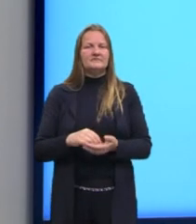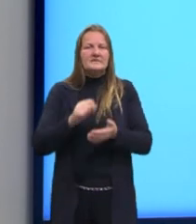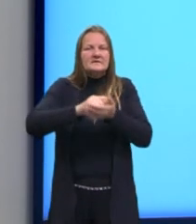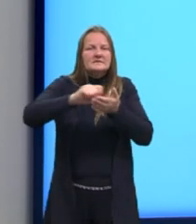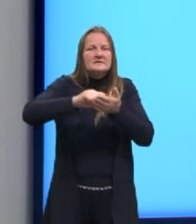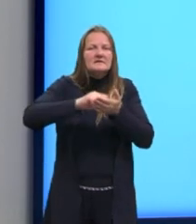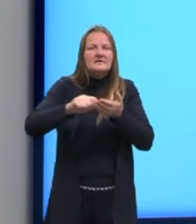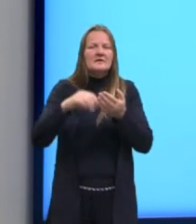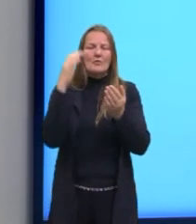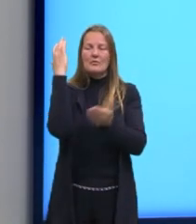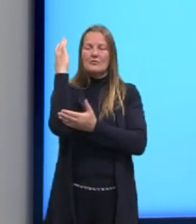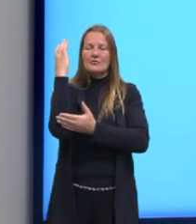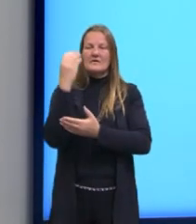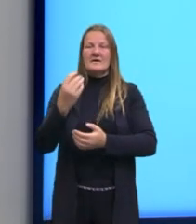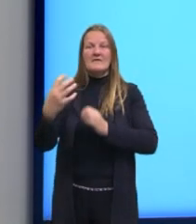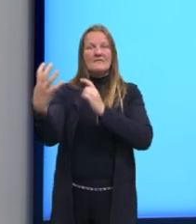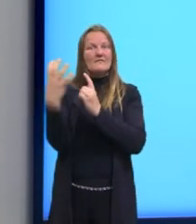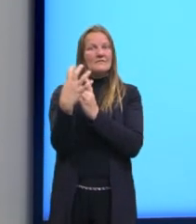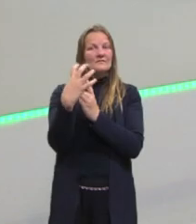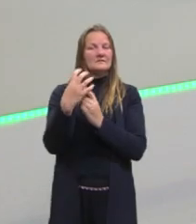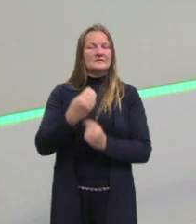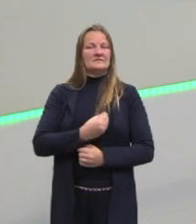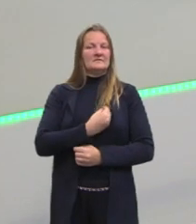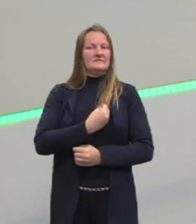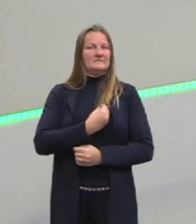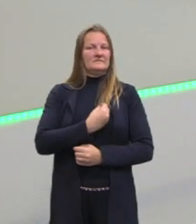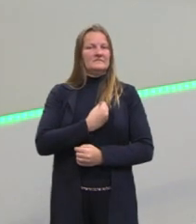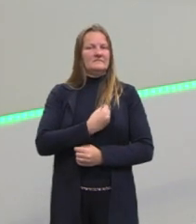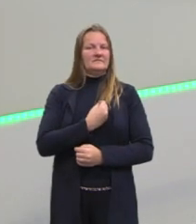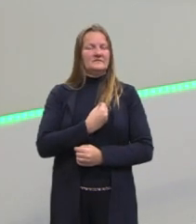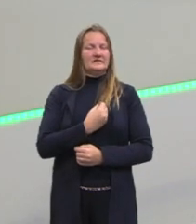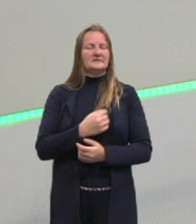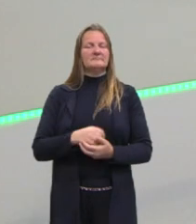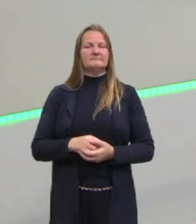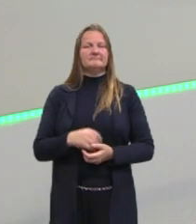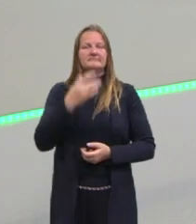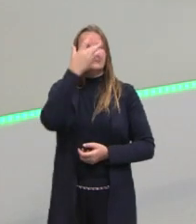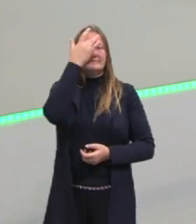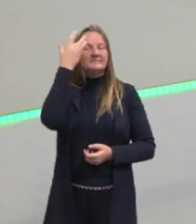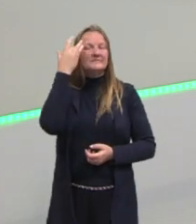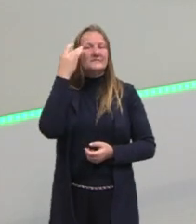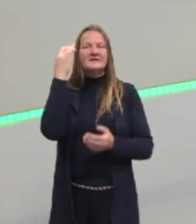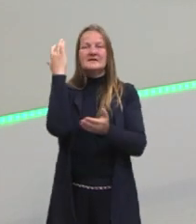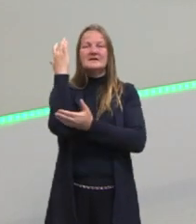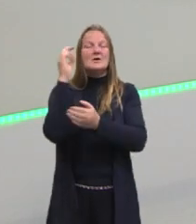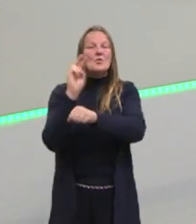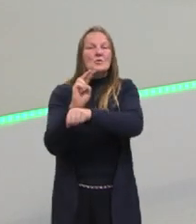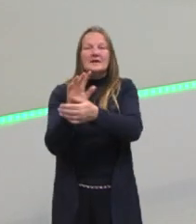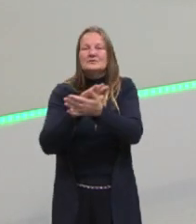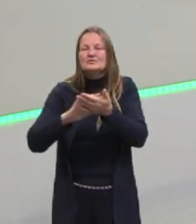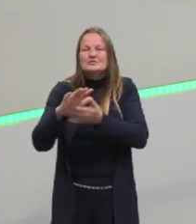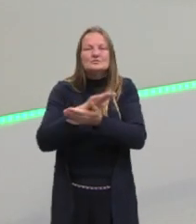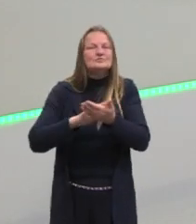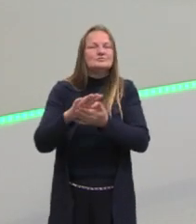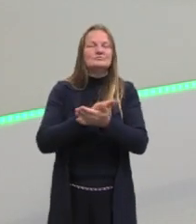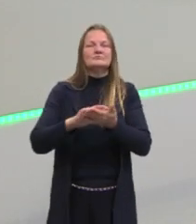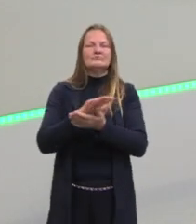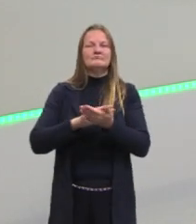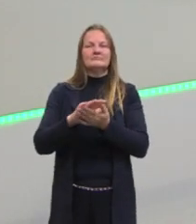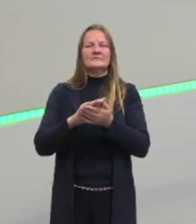como o desmatamento feito de forma exagerada, feito sem cuidado,